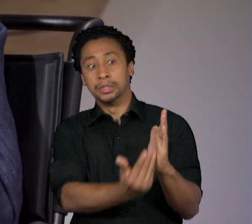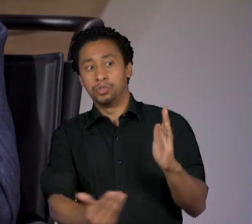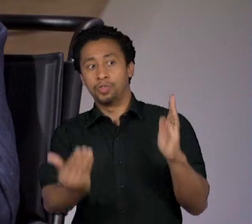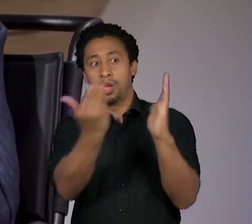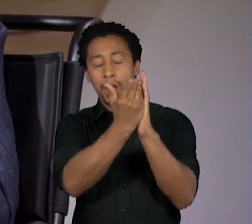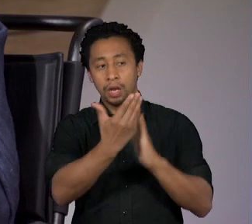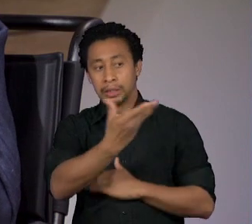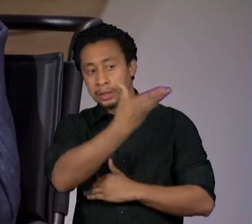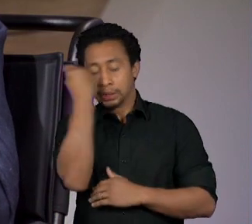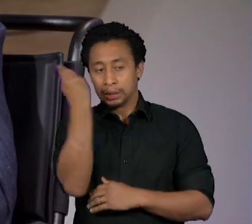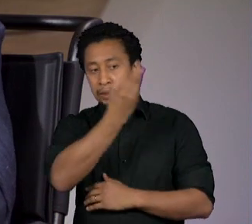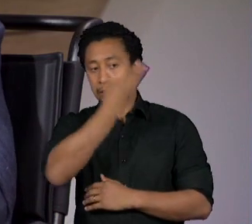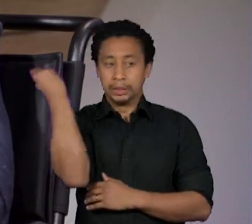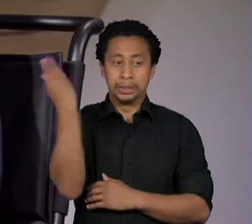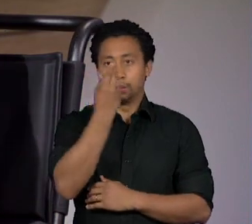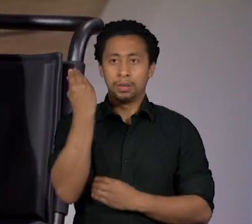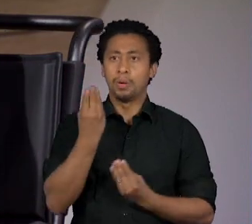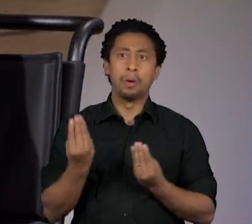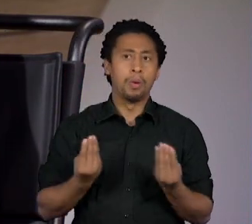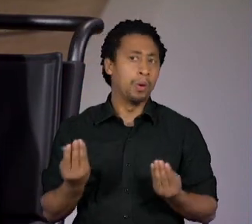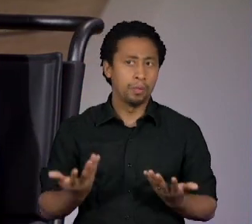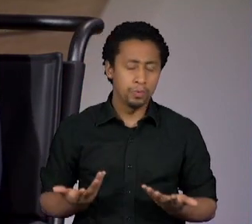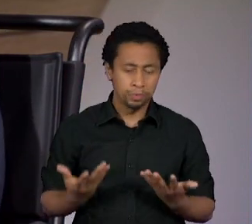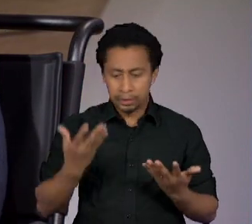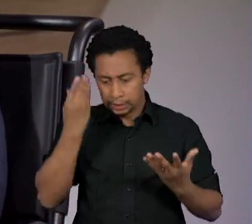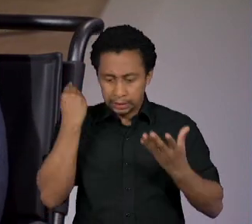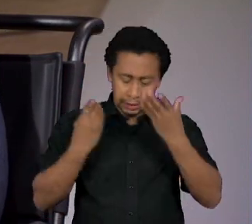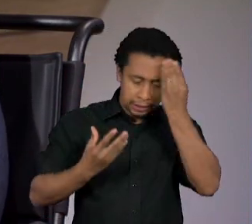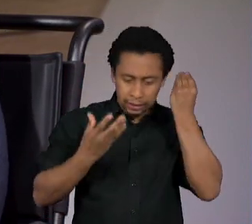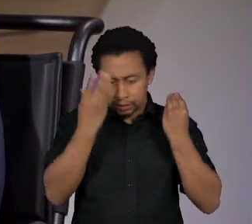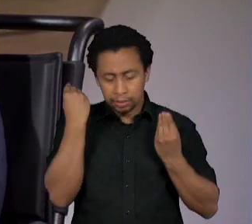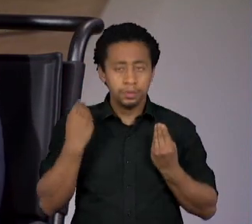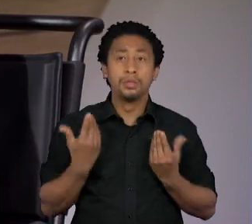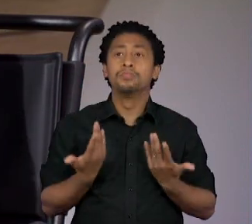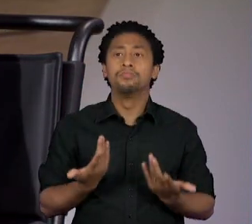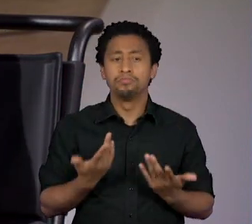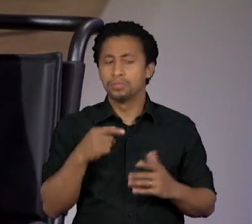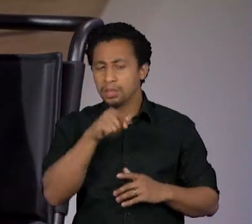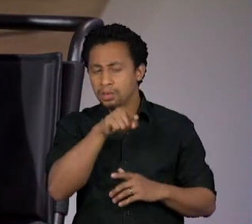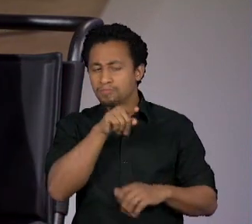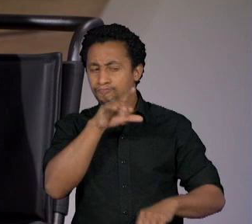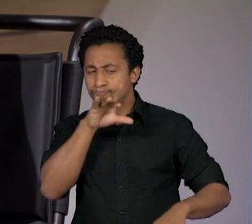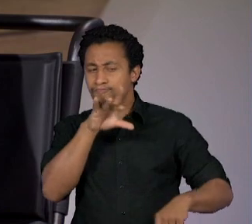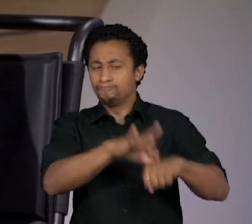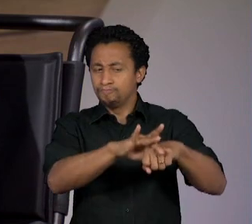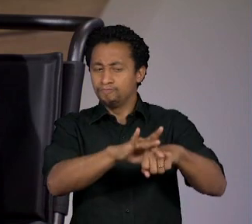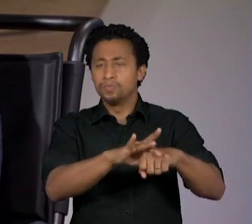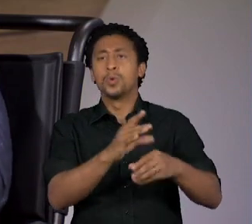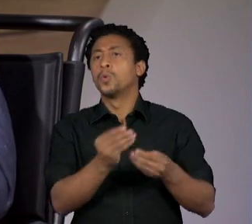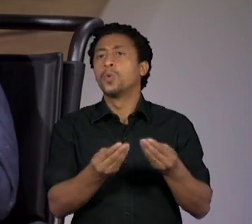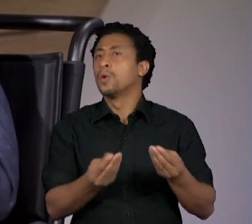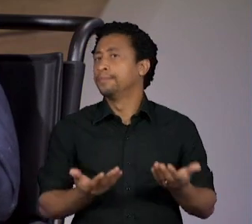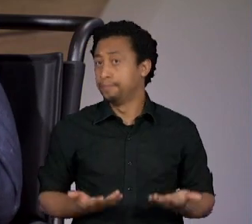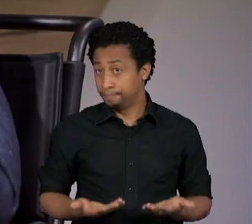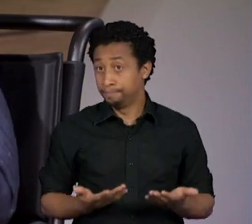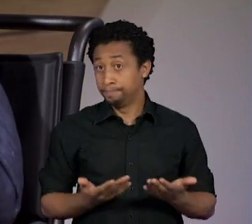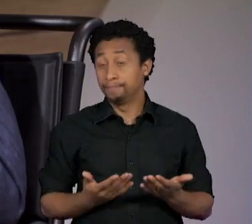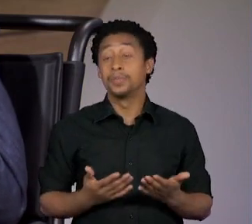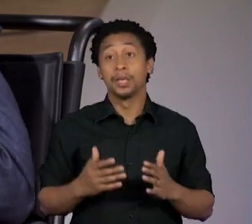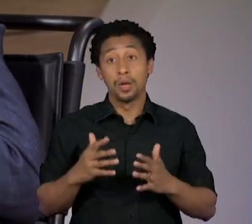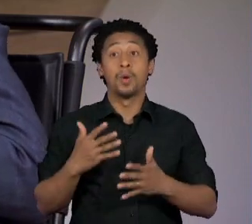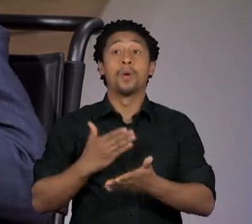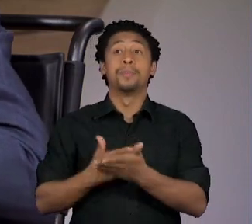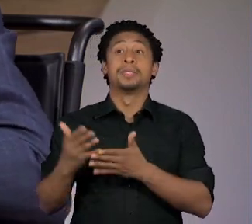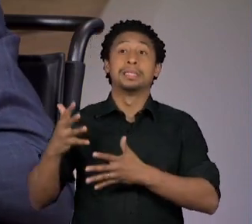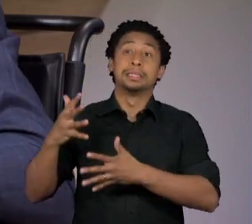quando é que esse declínio de memória pode ser um indício de uma doença? Quando essa dificuldade de memória começa a